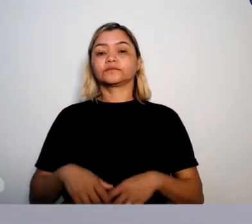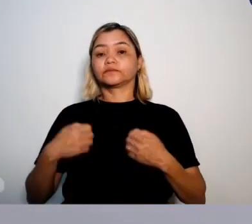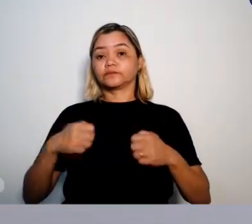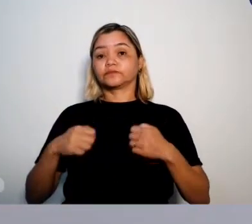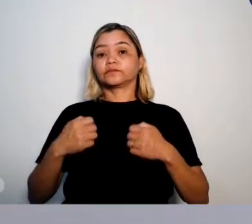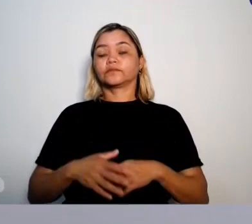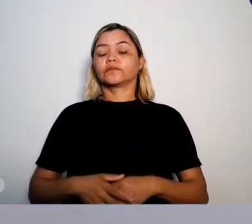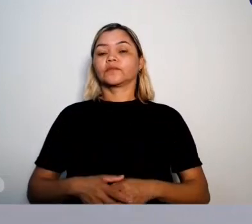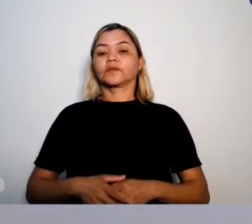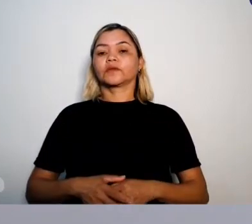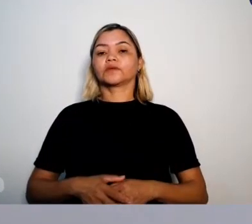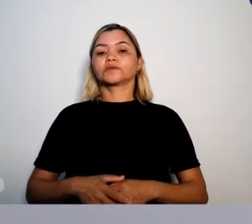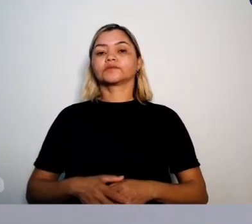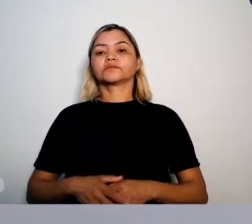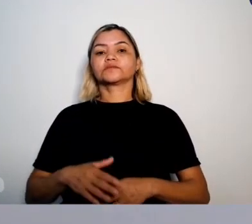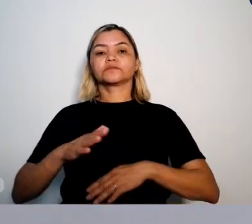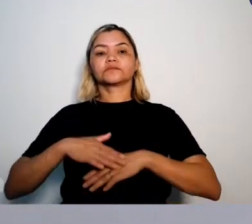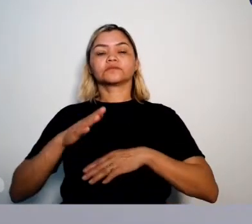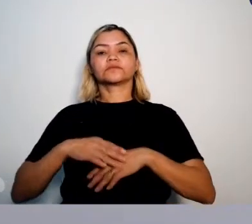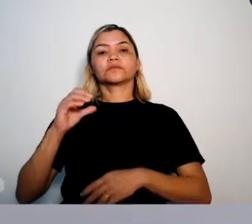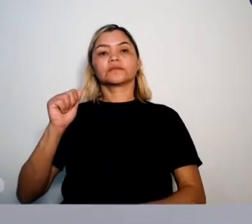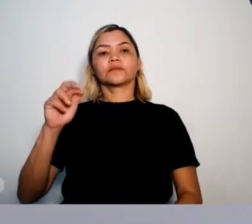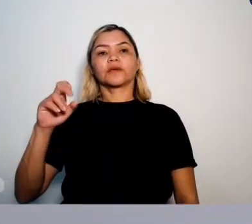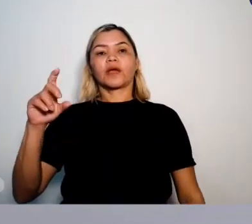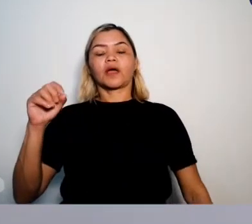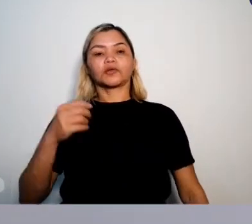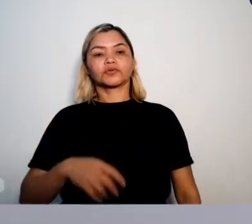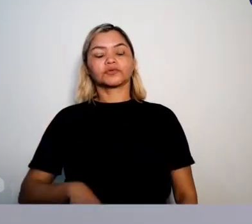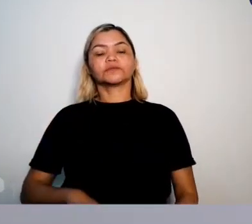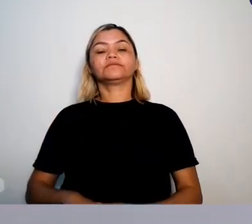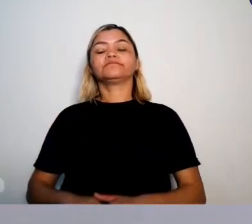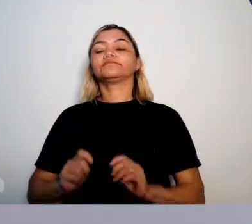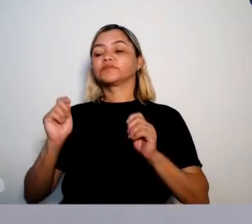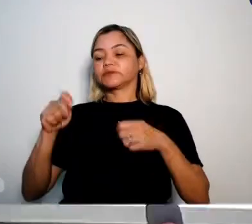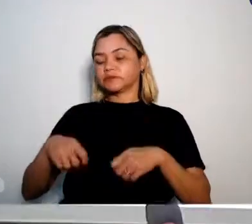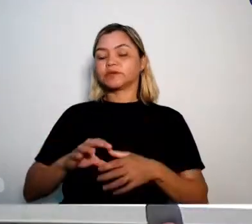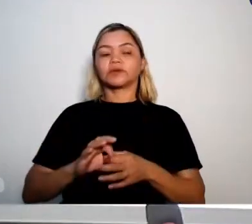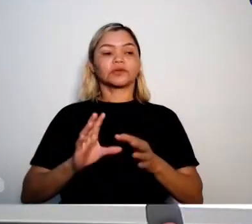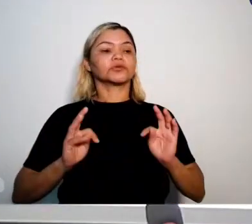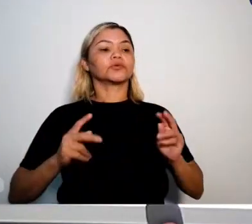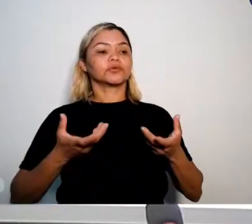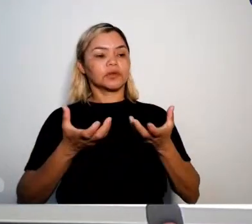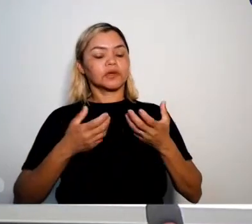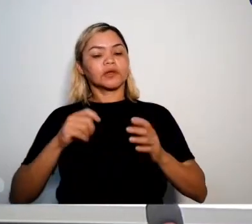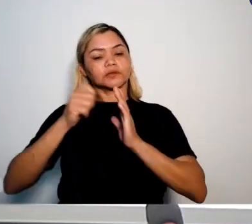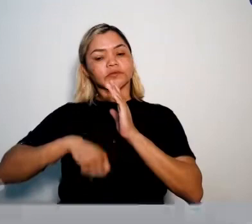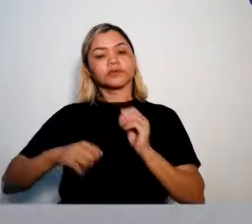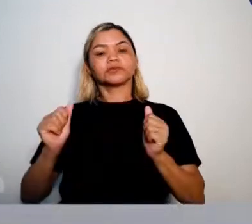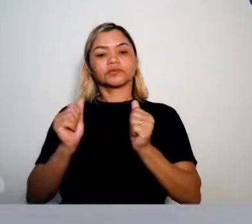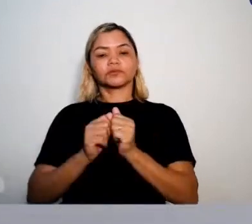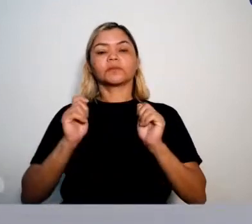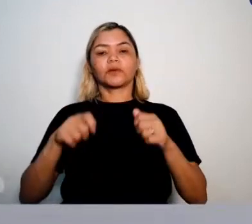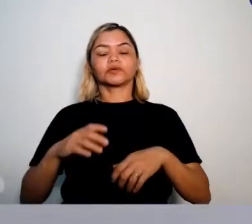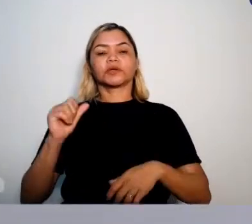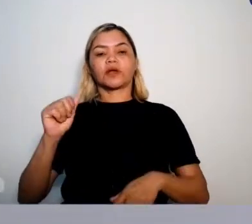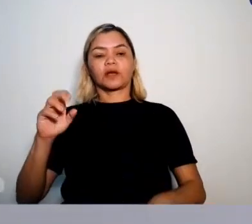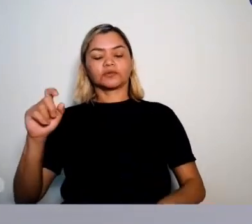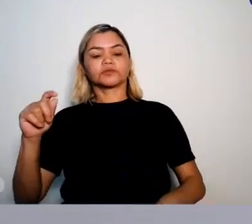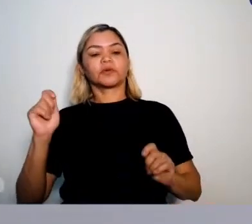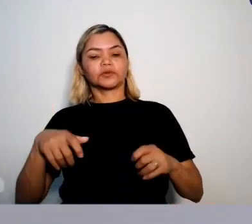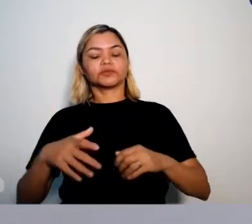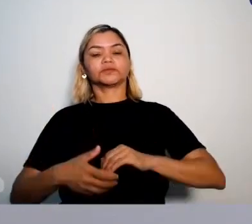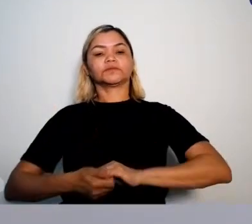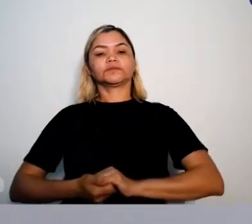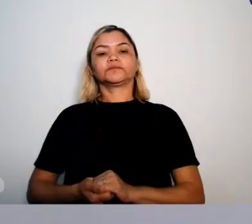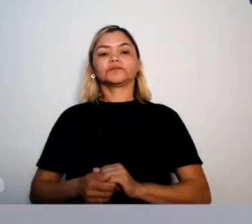da propositura, vereador Carlos Trigo. Autorizo o vereador e todos aqueles que queiram assinar o requerimento. Matéria está à disposição de todos, senhores